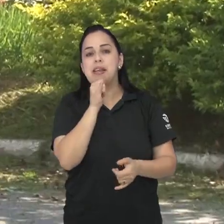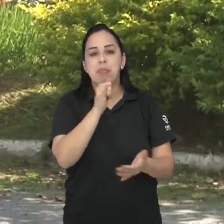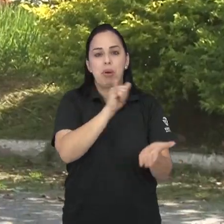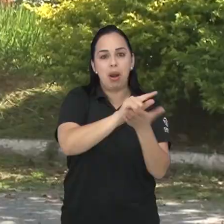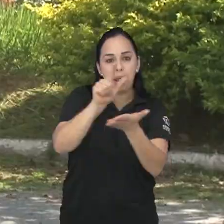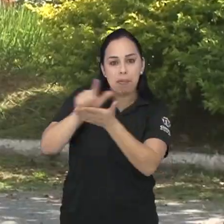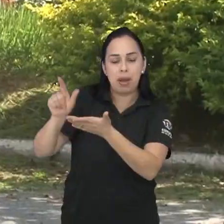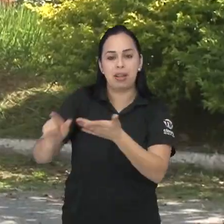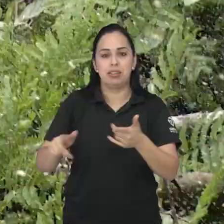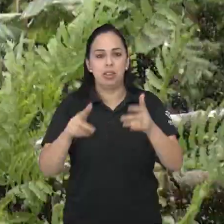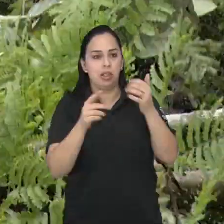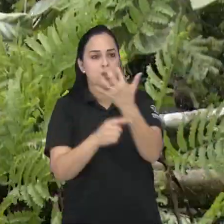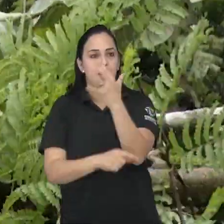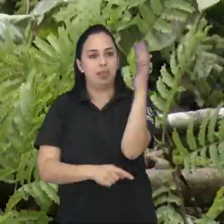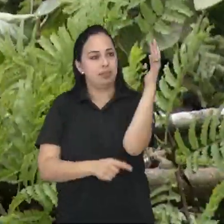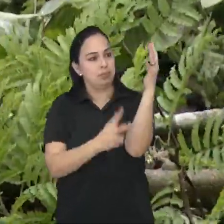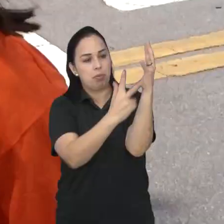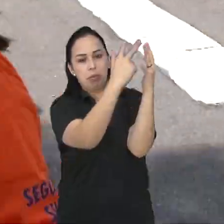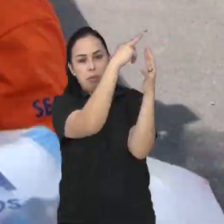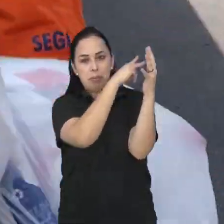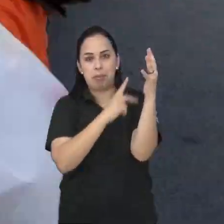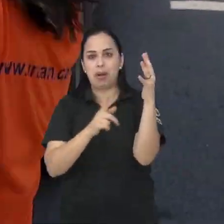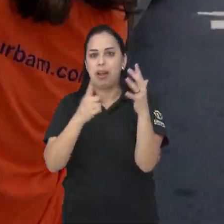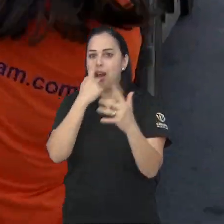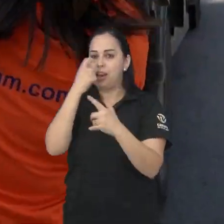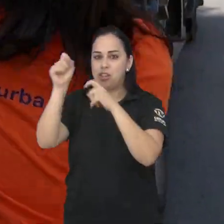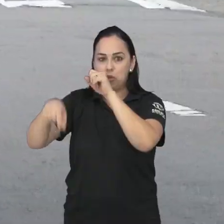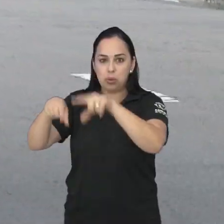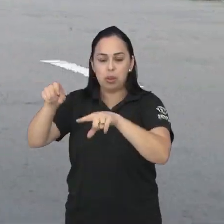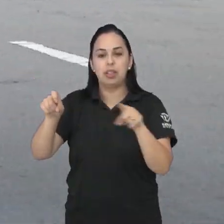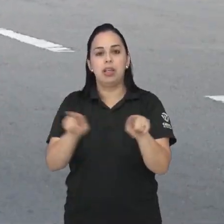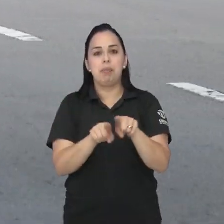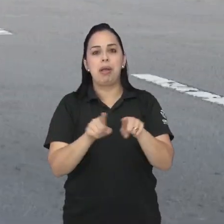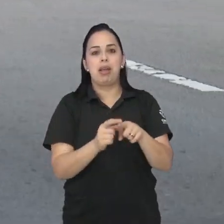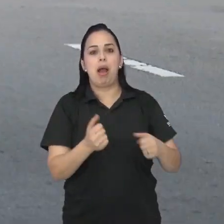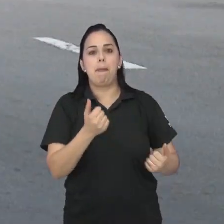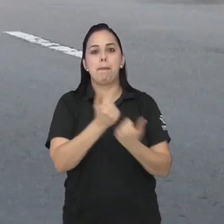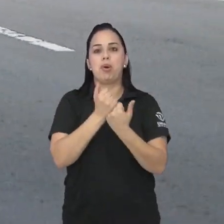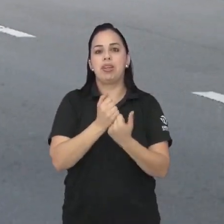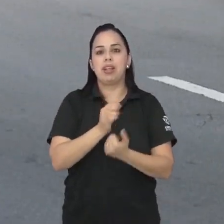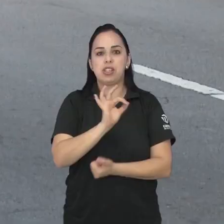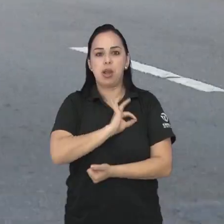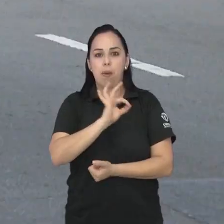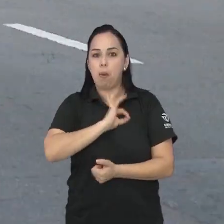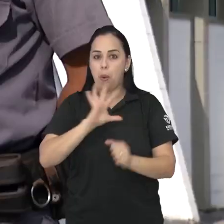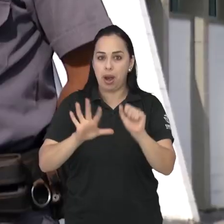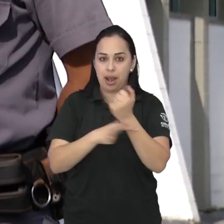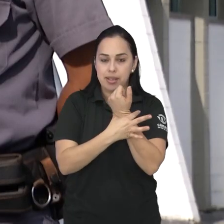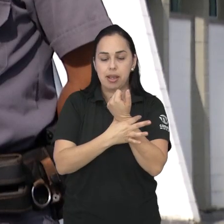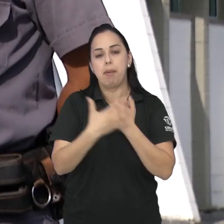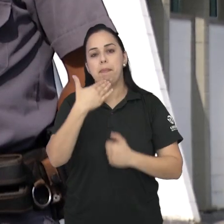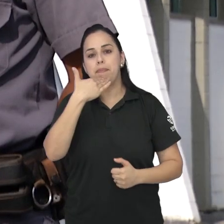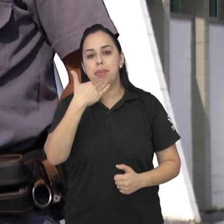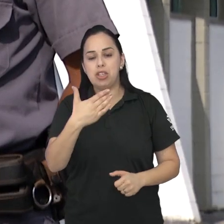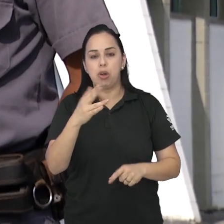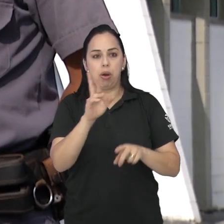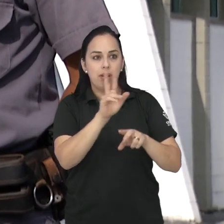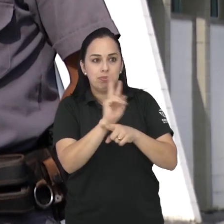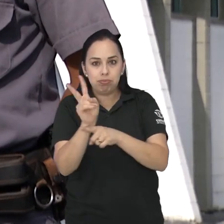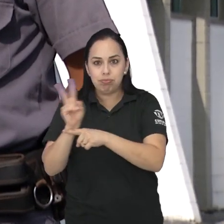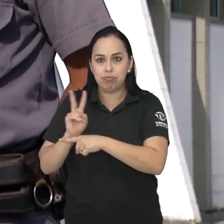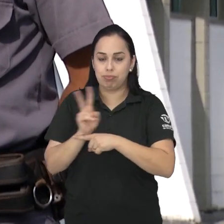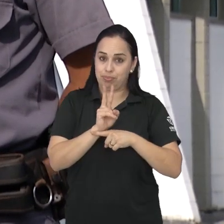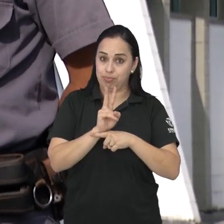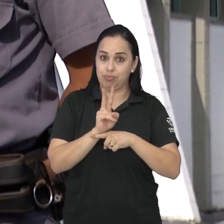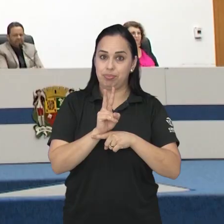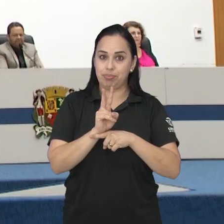como limpeza urbana, poda, coleta de lixo, além do apoio na segurança pública, com solicitações de